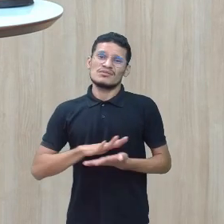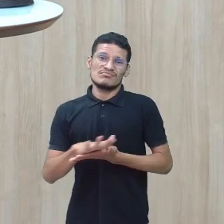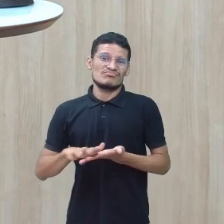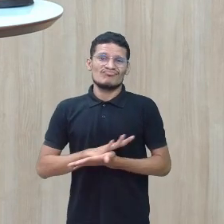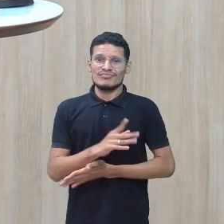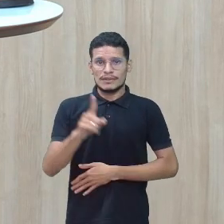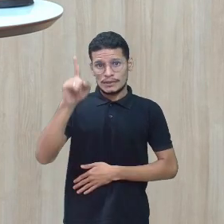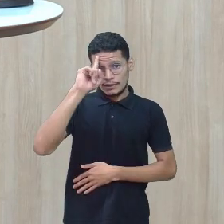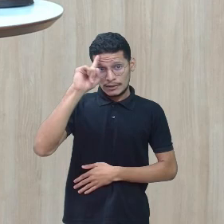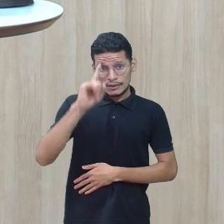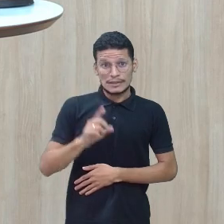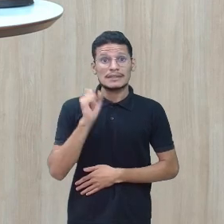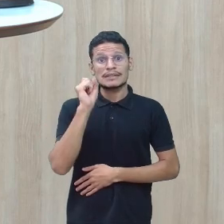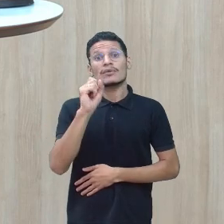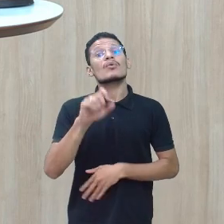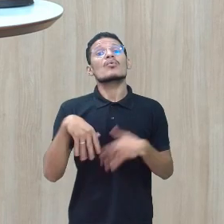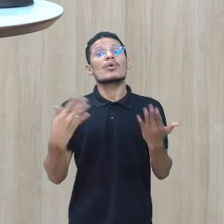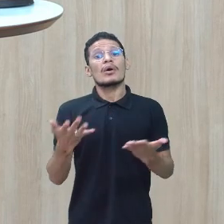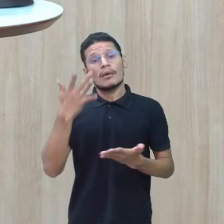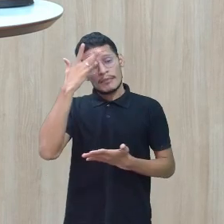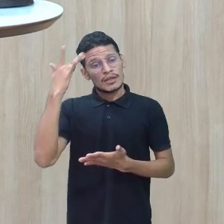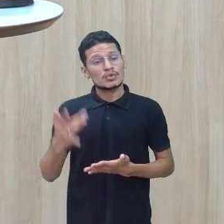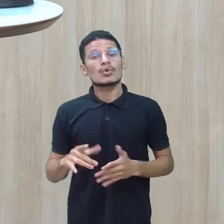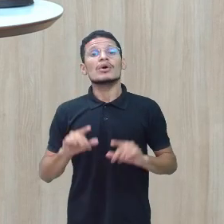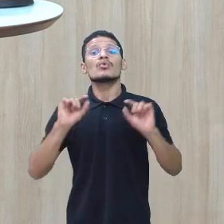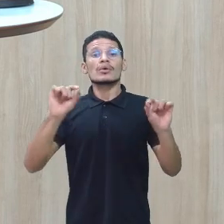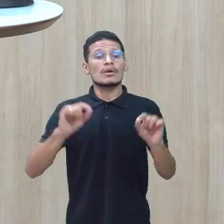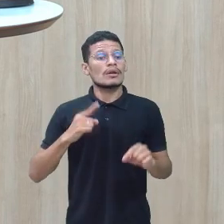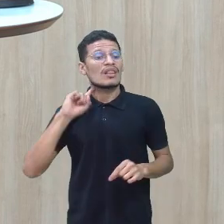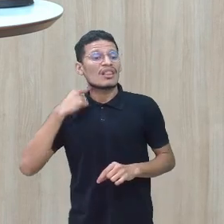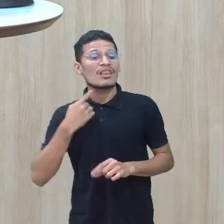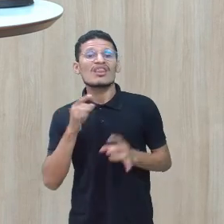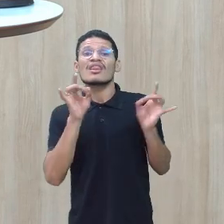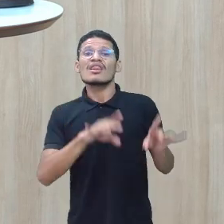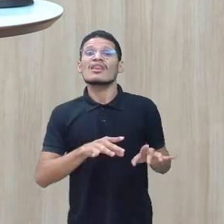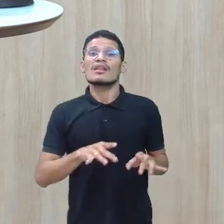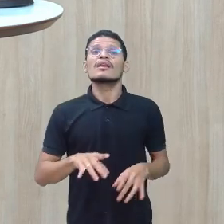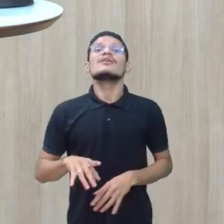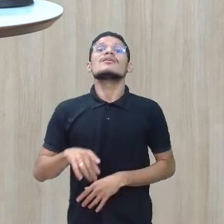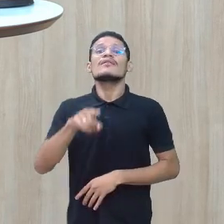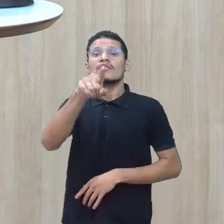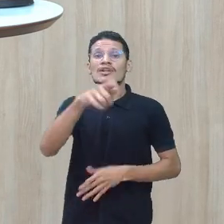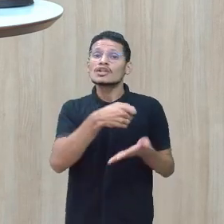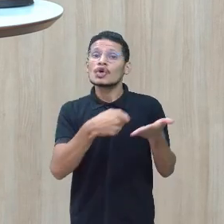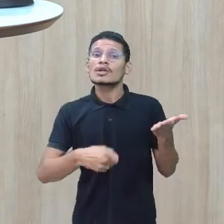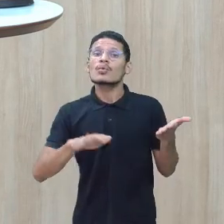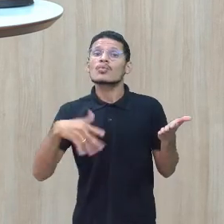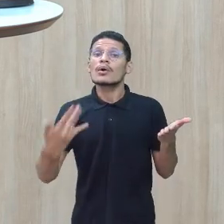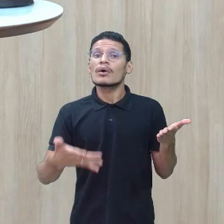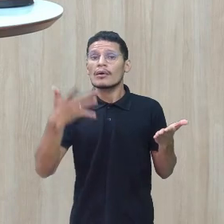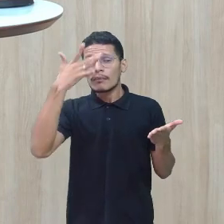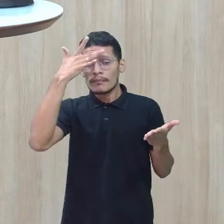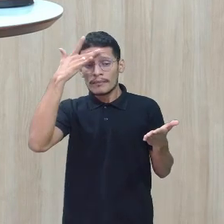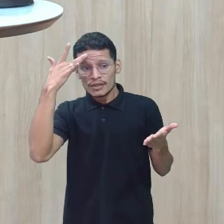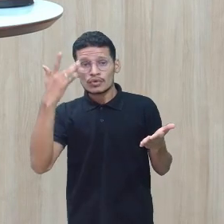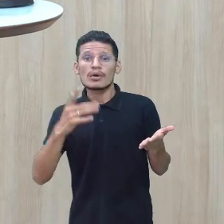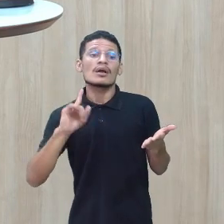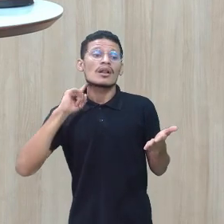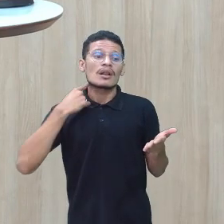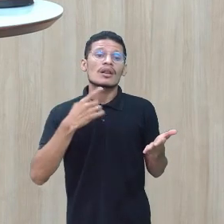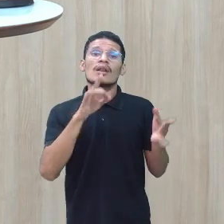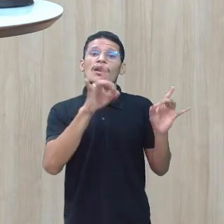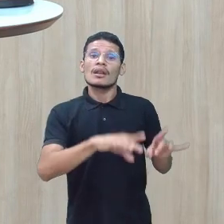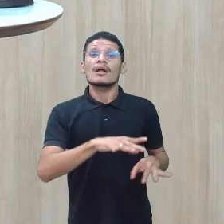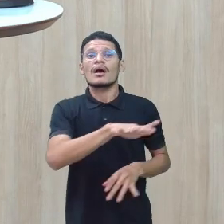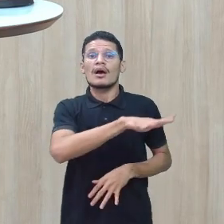dia. E quem está poluindo? Imaginem, pensem aí, anotem. Quem será que polui tanto a nossa